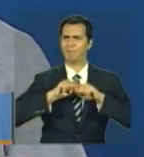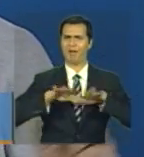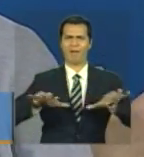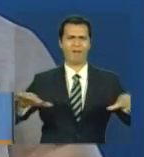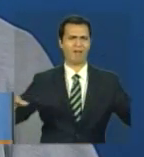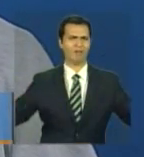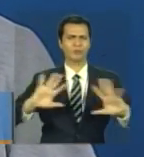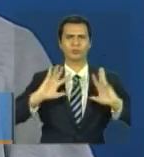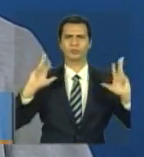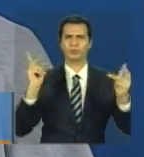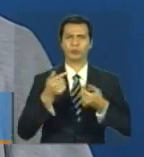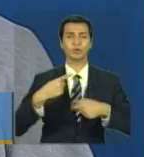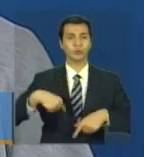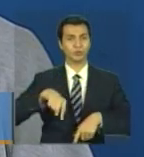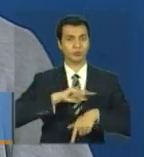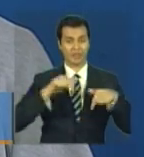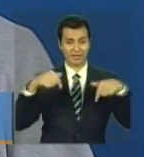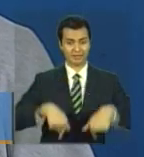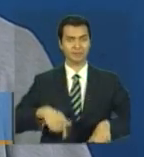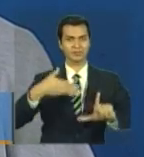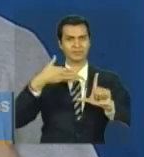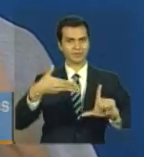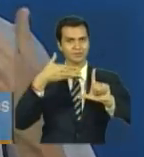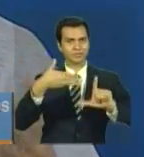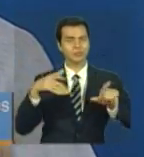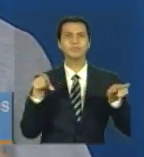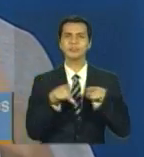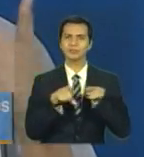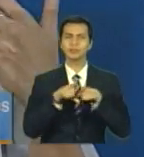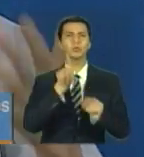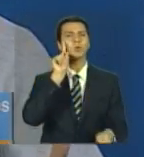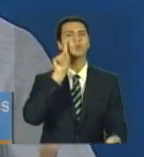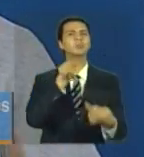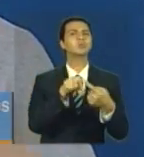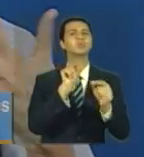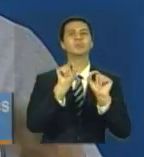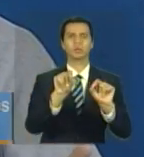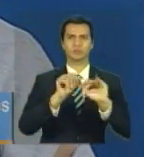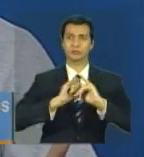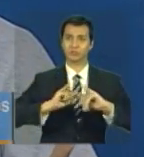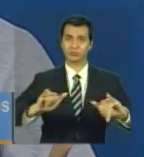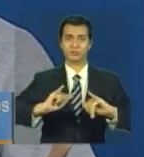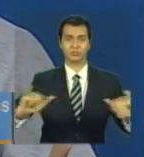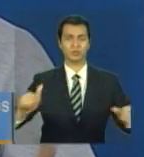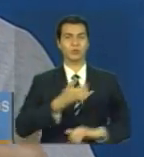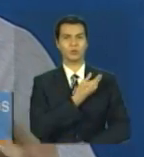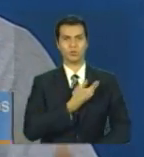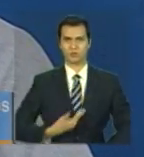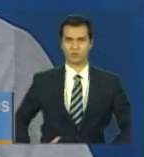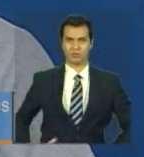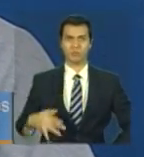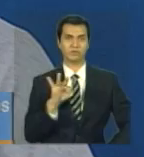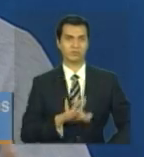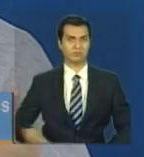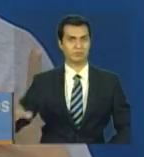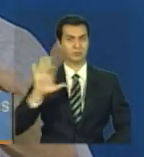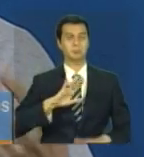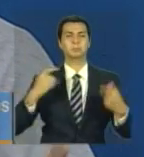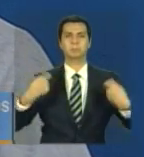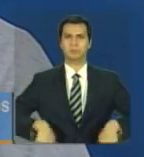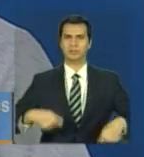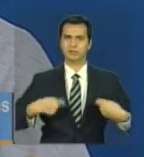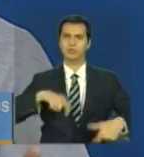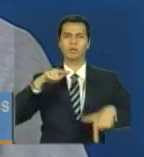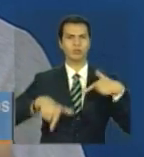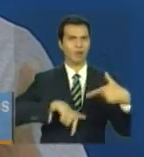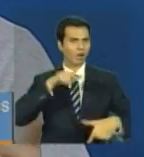dos objetivos também dessa teleconferência, né? Acho que o governo tem que trabalhar mais a divulgação das suas ações,